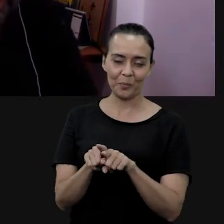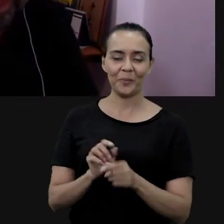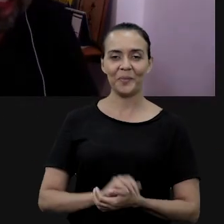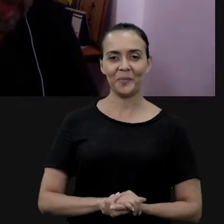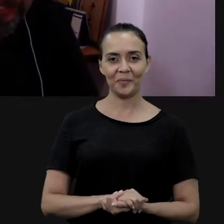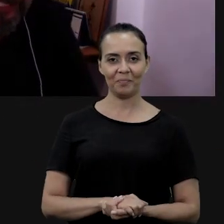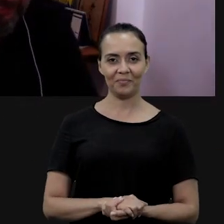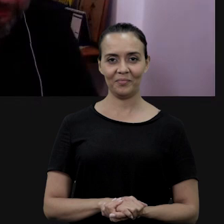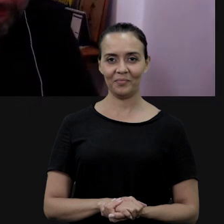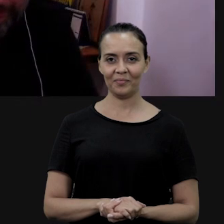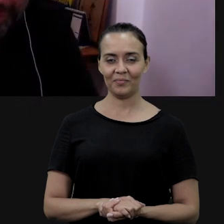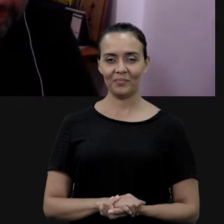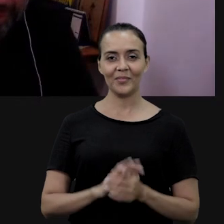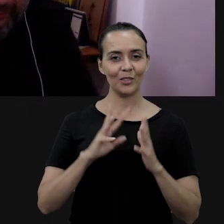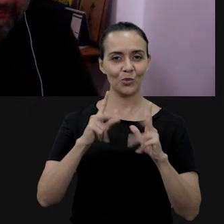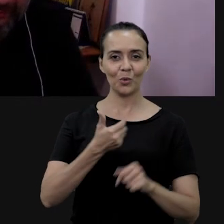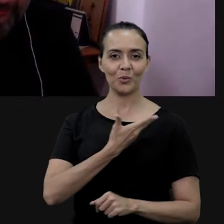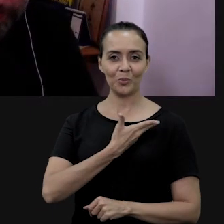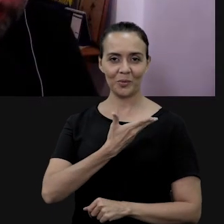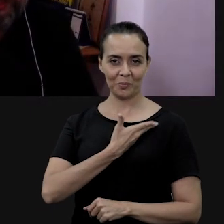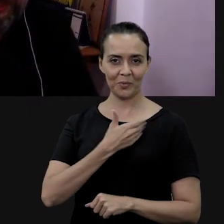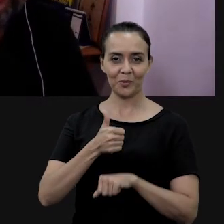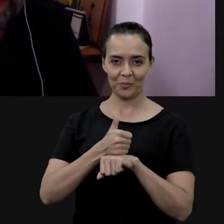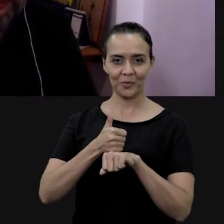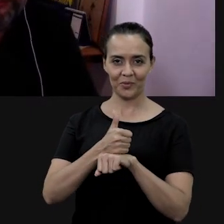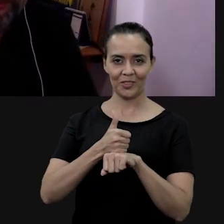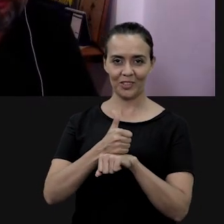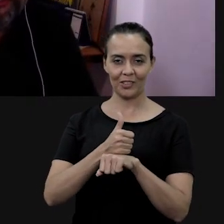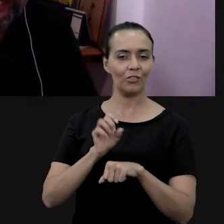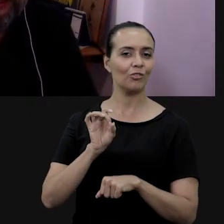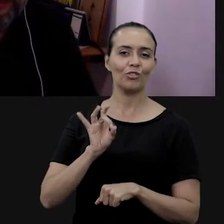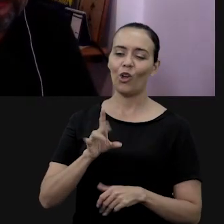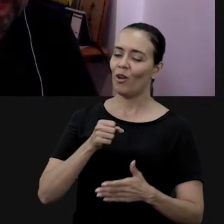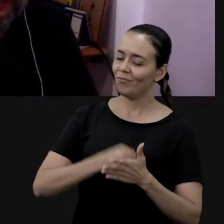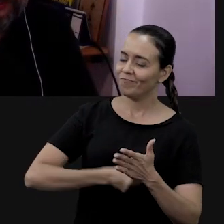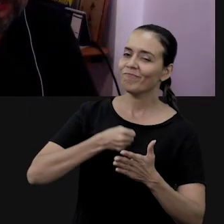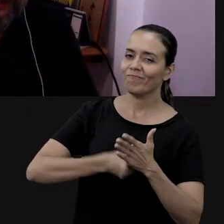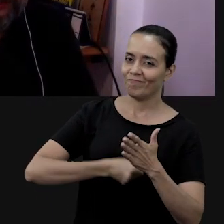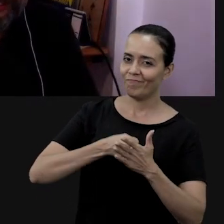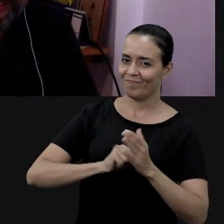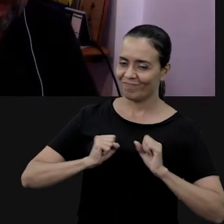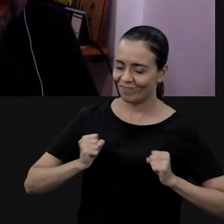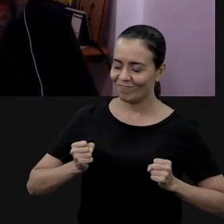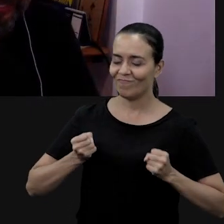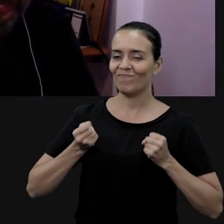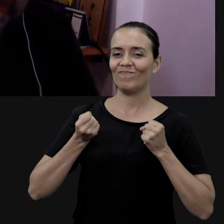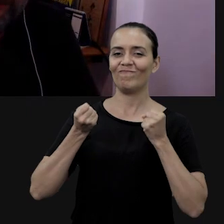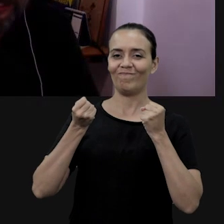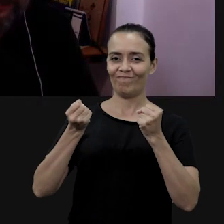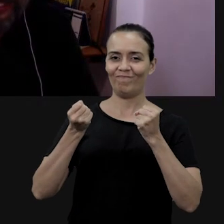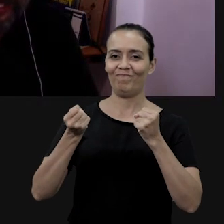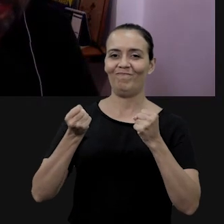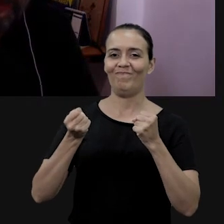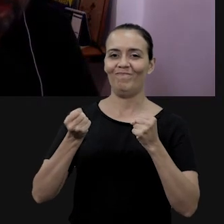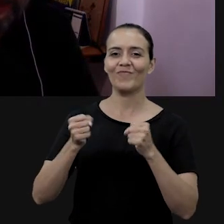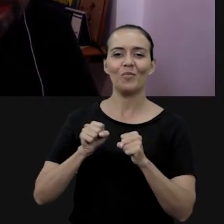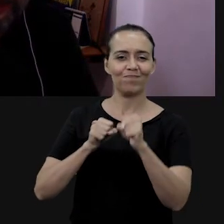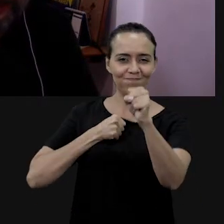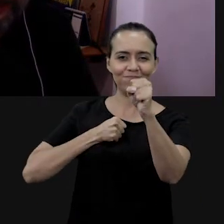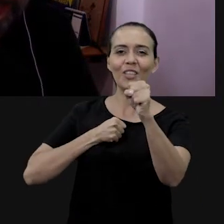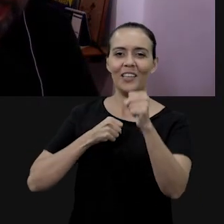acertos, mas realmente eu agradeço a todos, assim, todos os colegas de profissão. Só tem guerreiro nessa